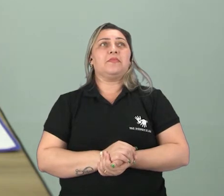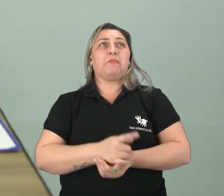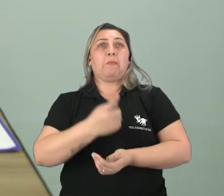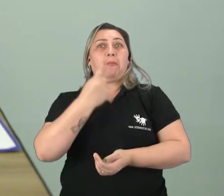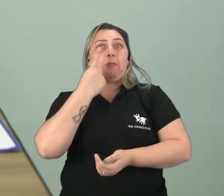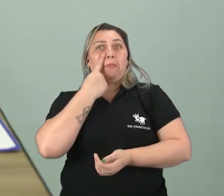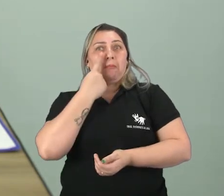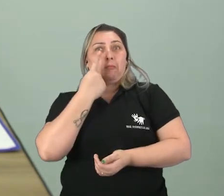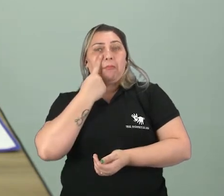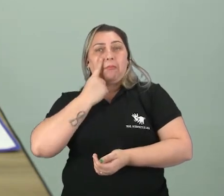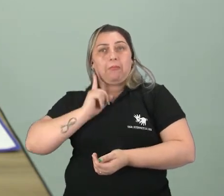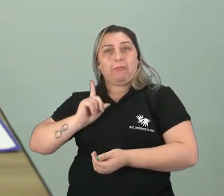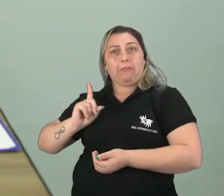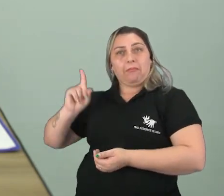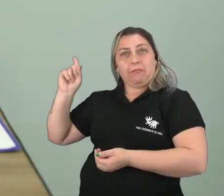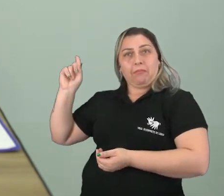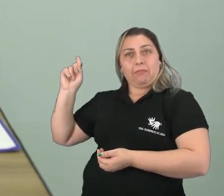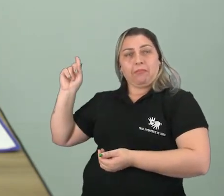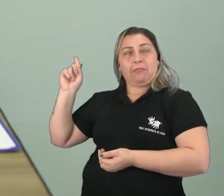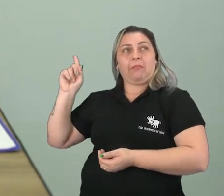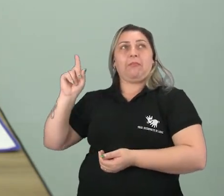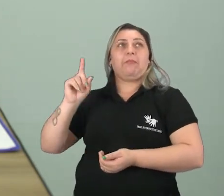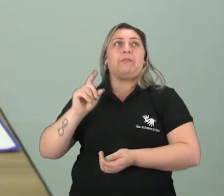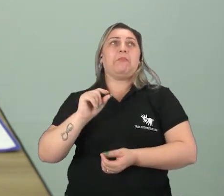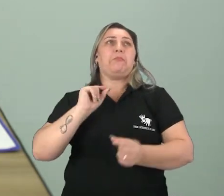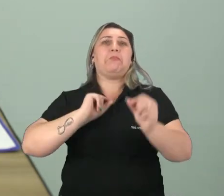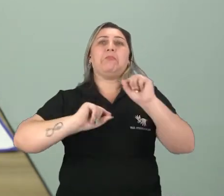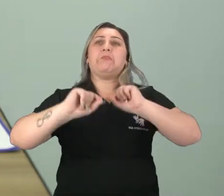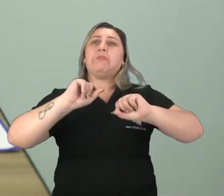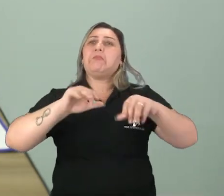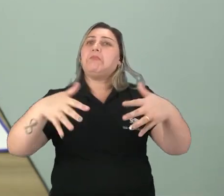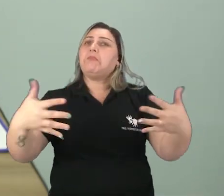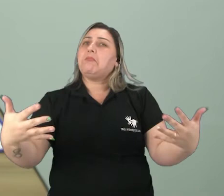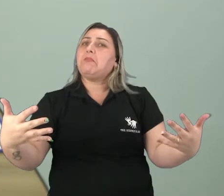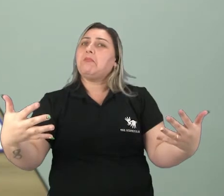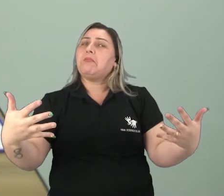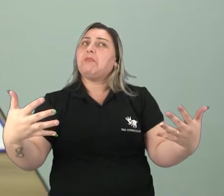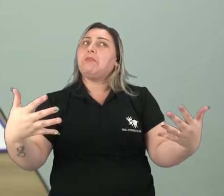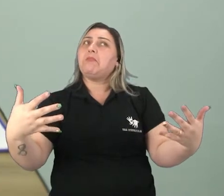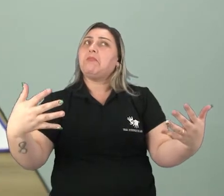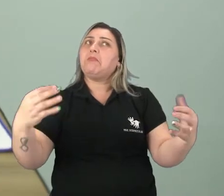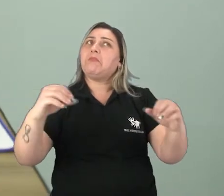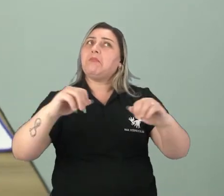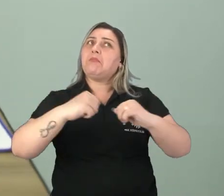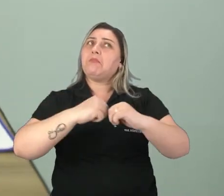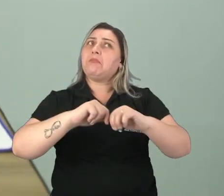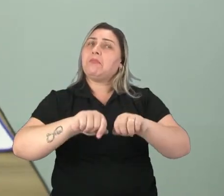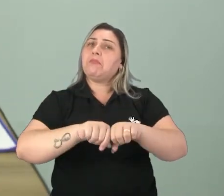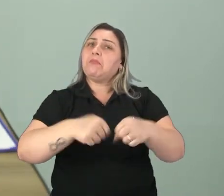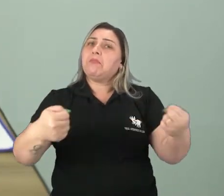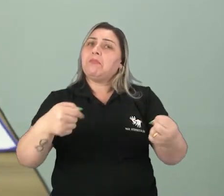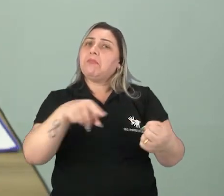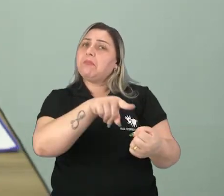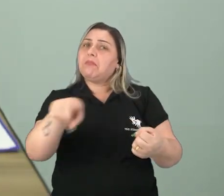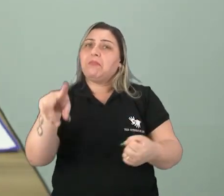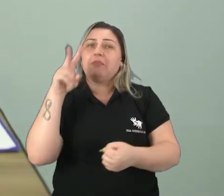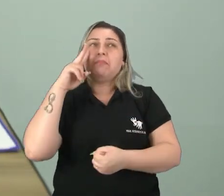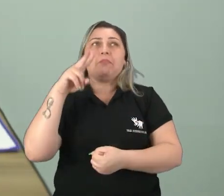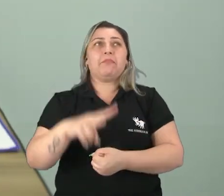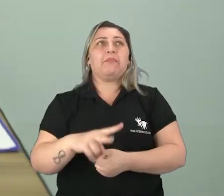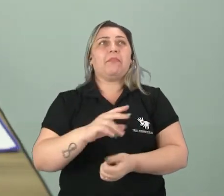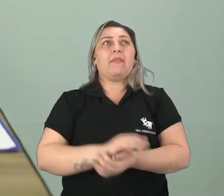e olha o que é isto igual você mesmo